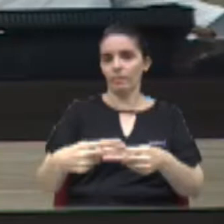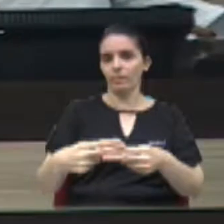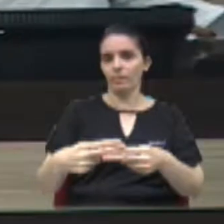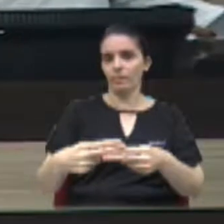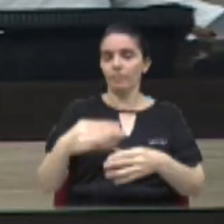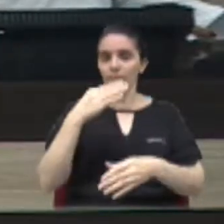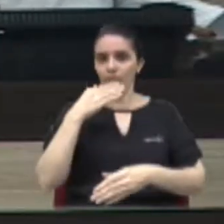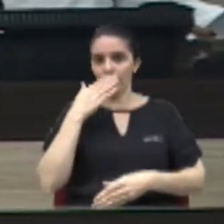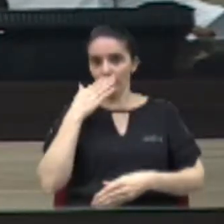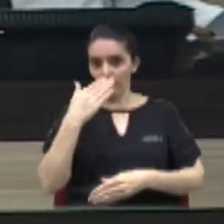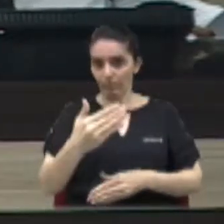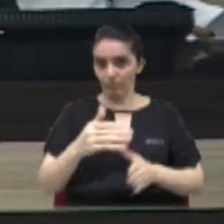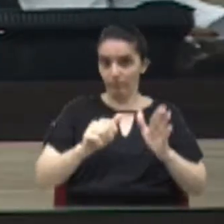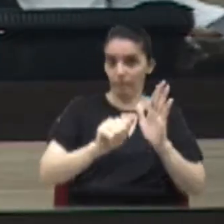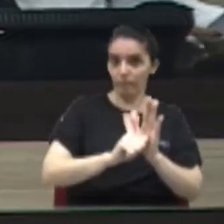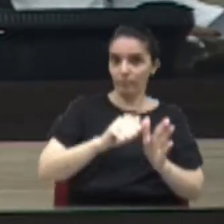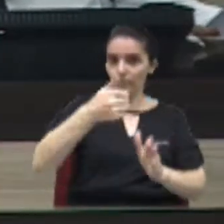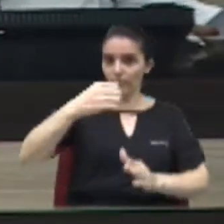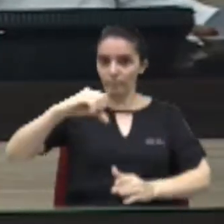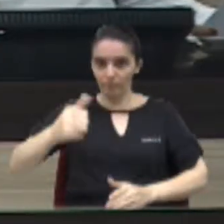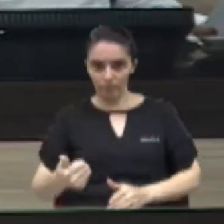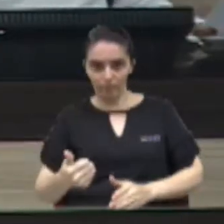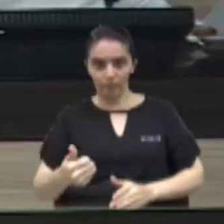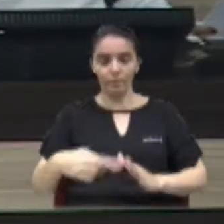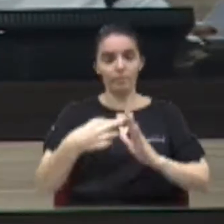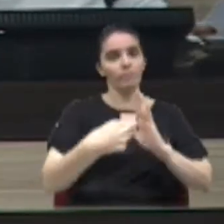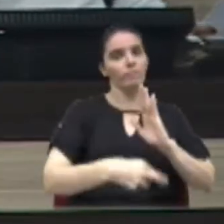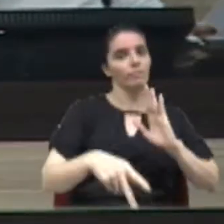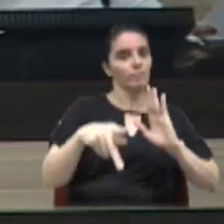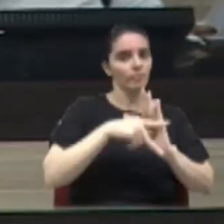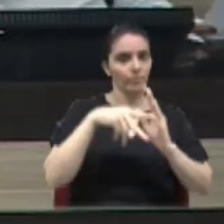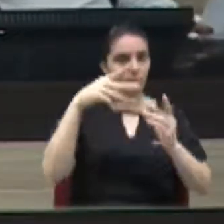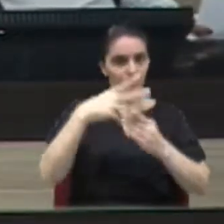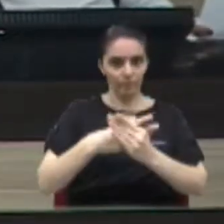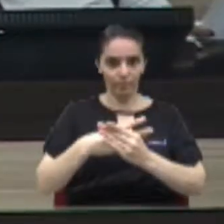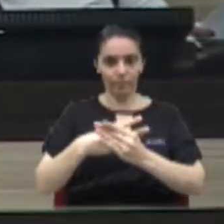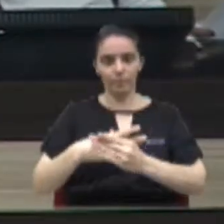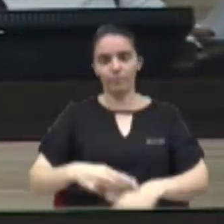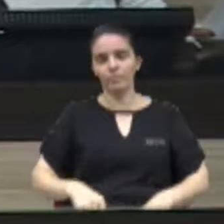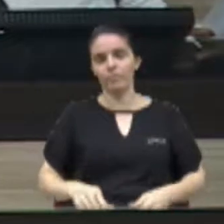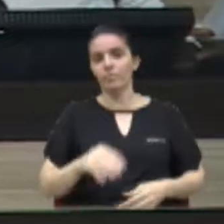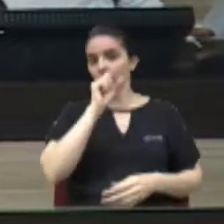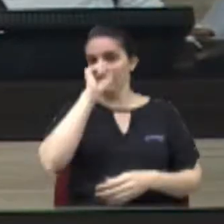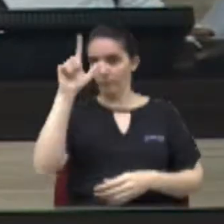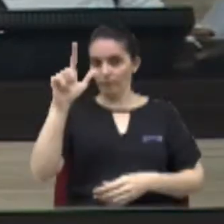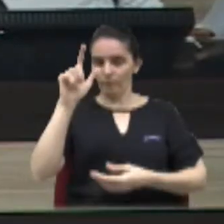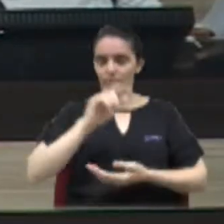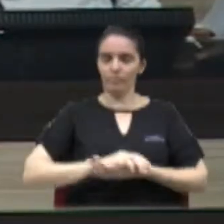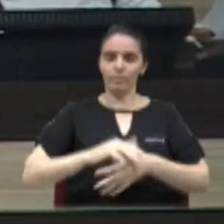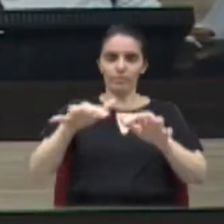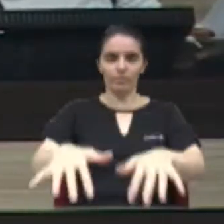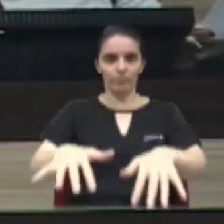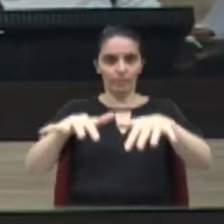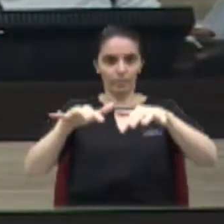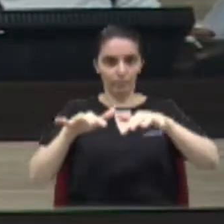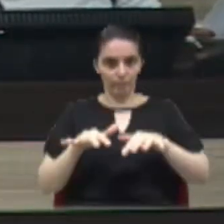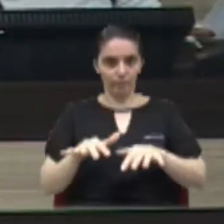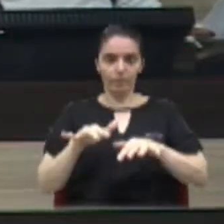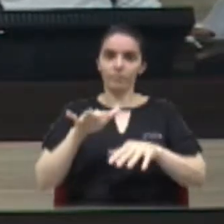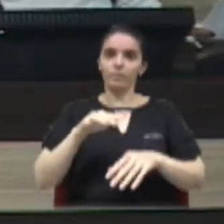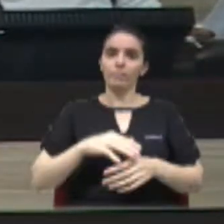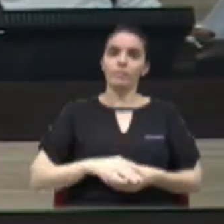hipótese prelecionada no artigo 191 infine do Regimento Interno da Câmara Municipal de Limeira. Plenário, vereador Vitório